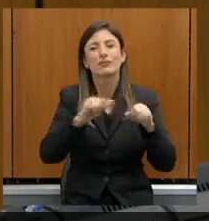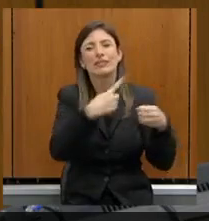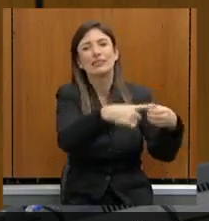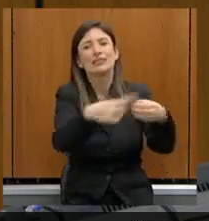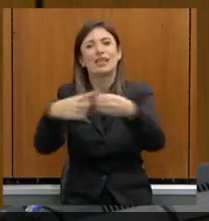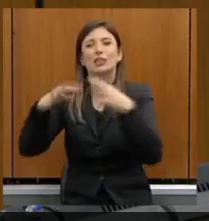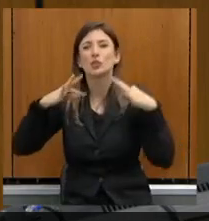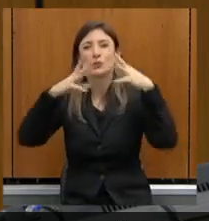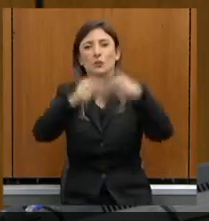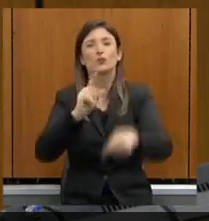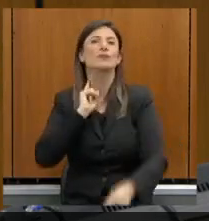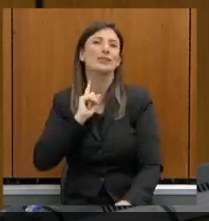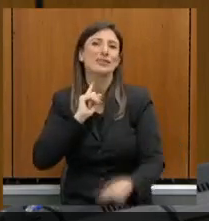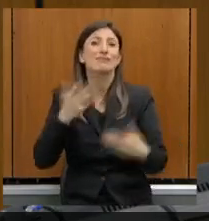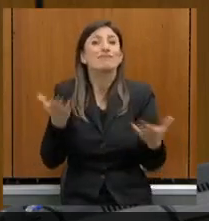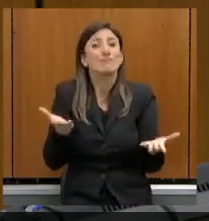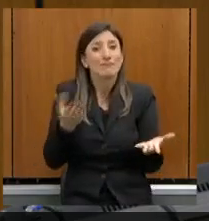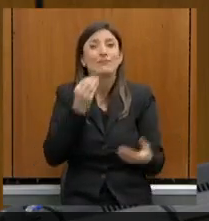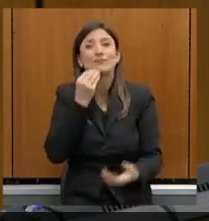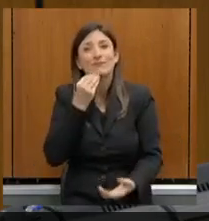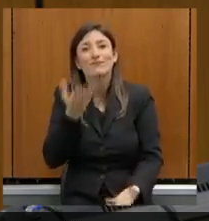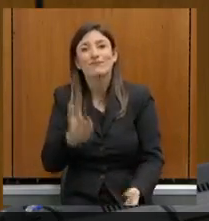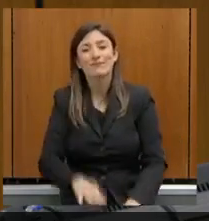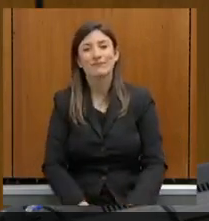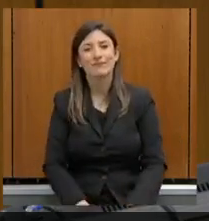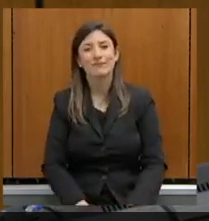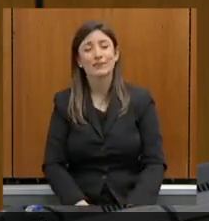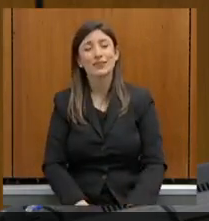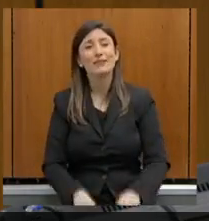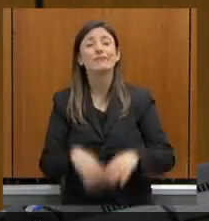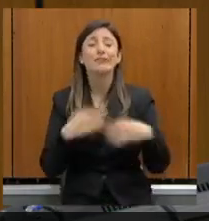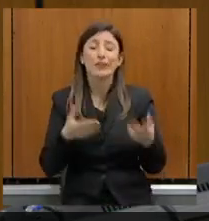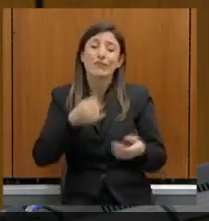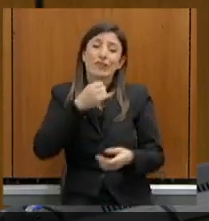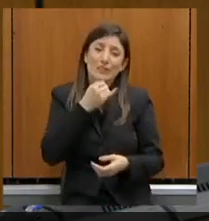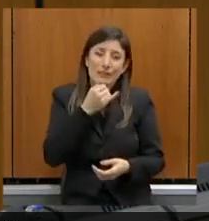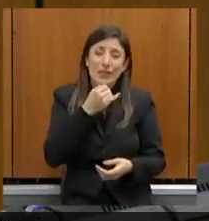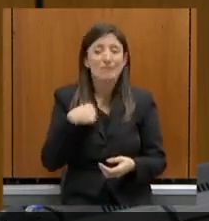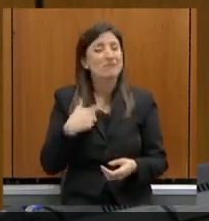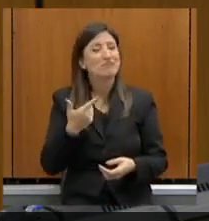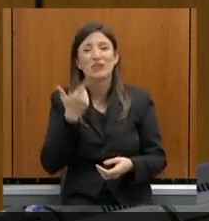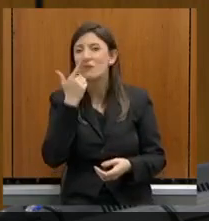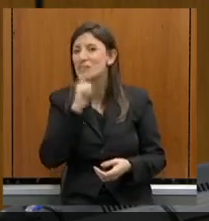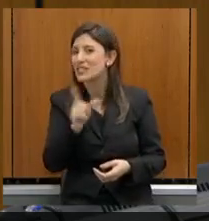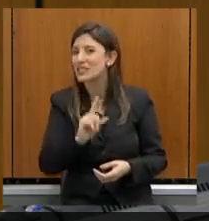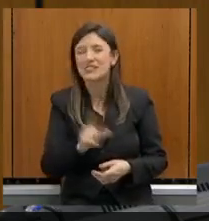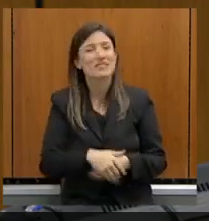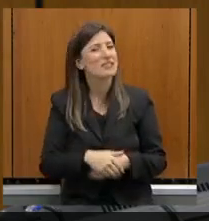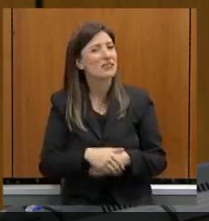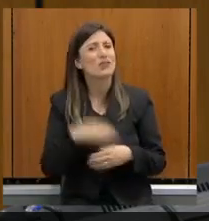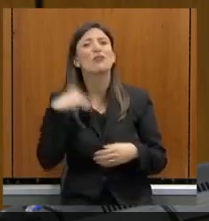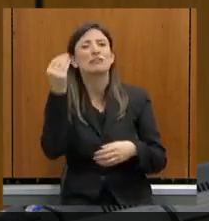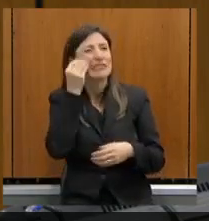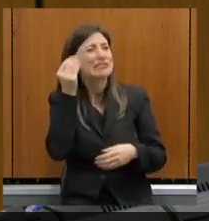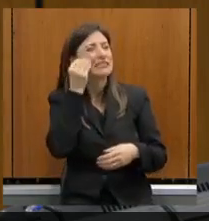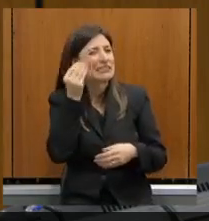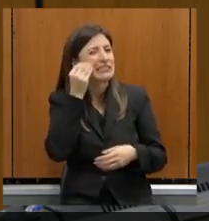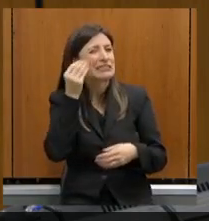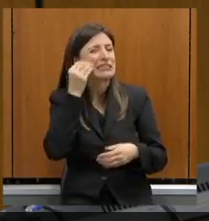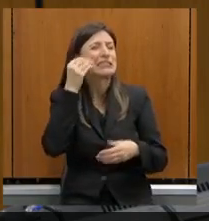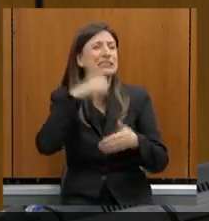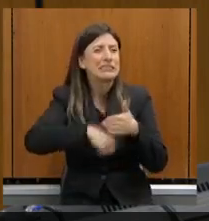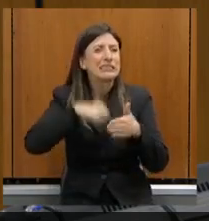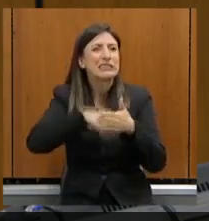Infelizmente, quero lembrar que isso não foi adiante, pelo menos eu não tive mais notícia nenhuma de